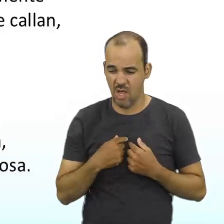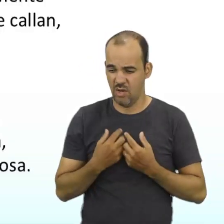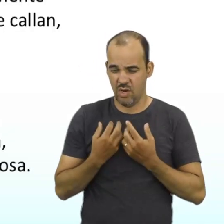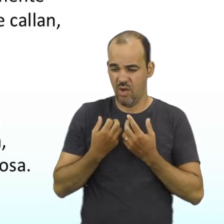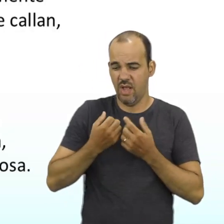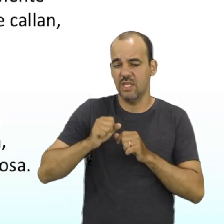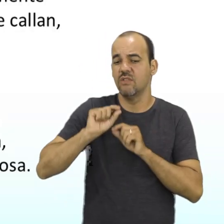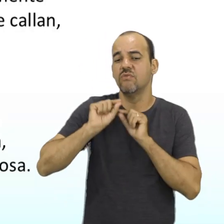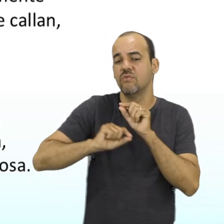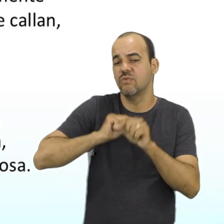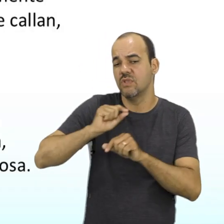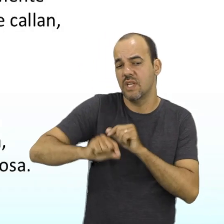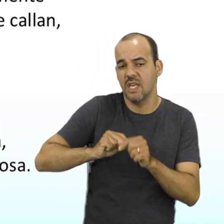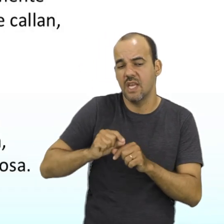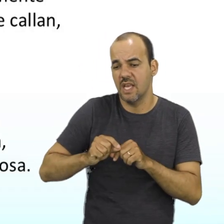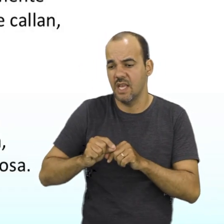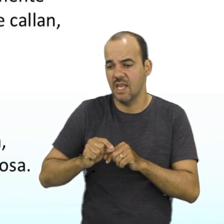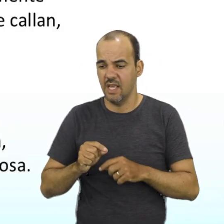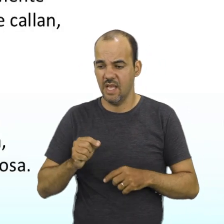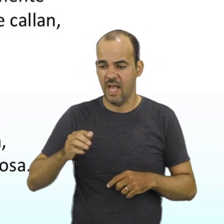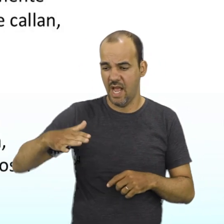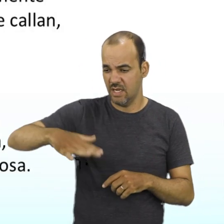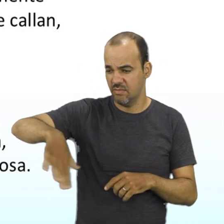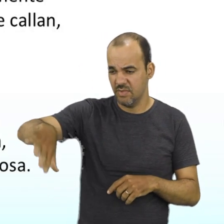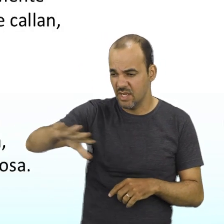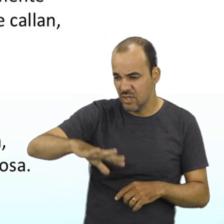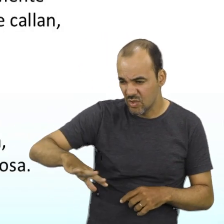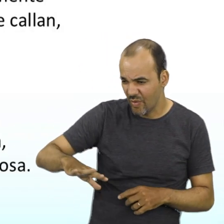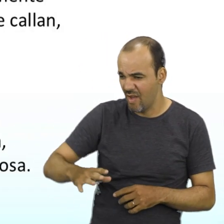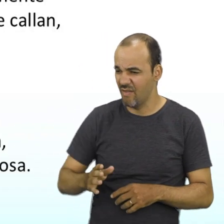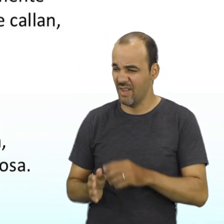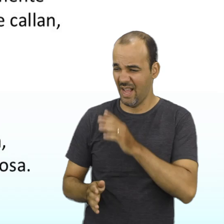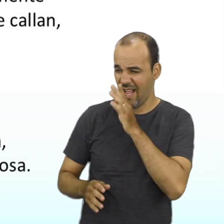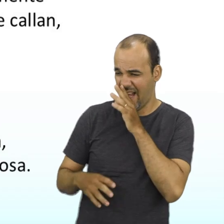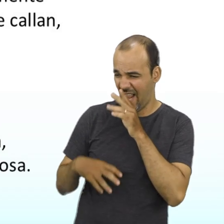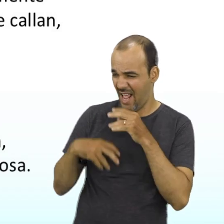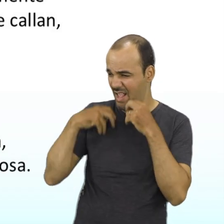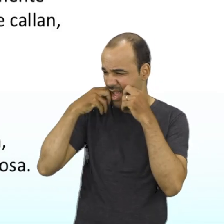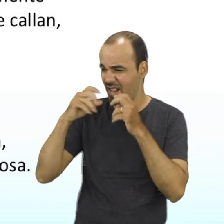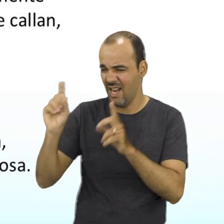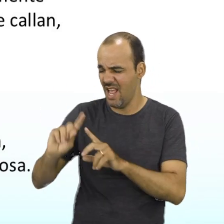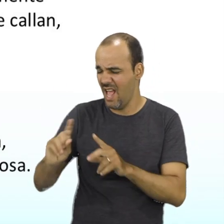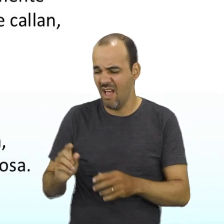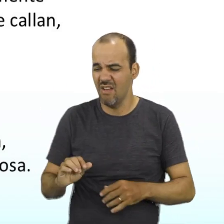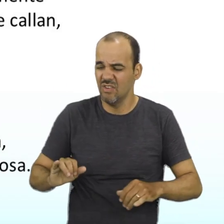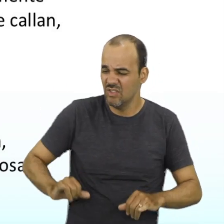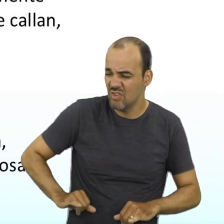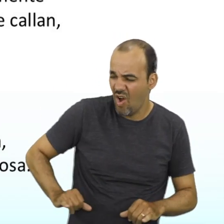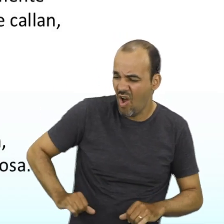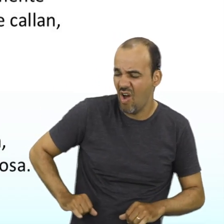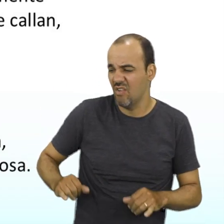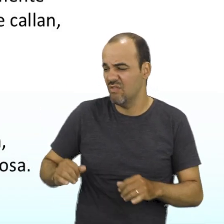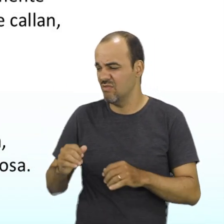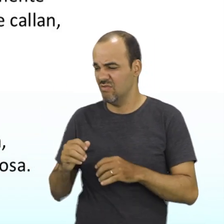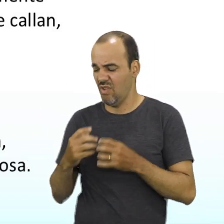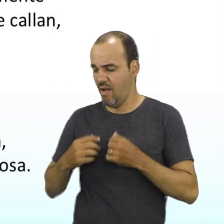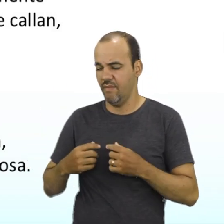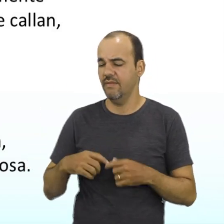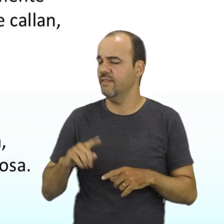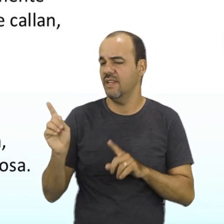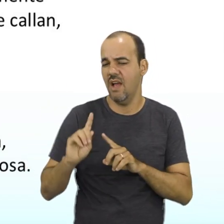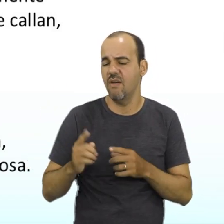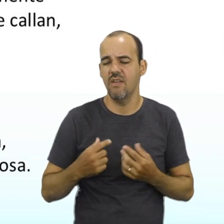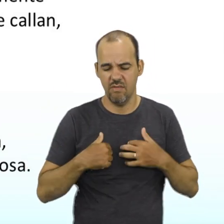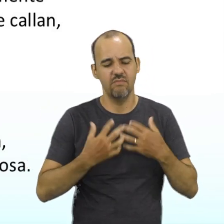absolutamente a ser parte dos que calam, né, dos que silenciam, dos que temem, dos que choram, porque eu me